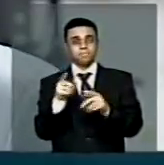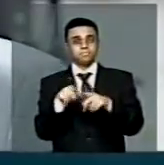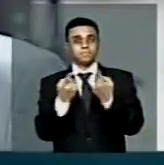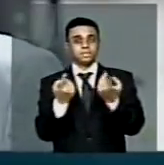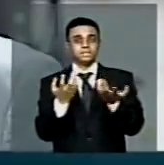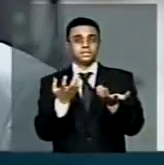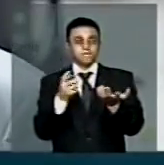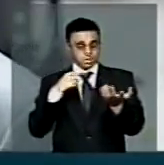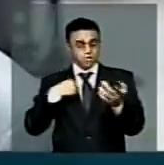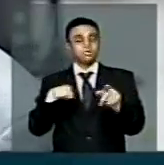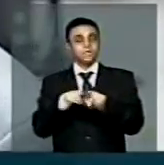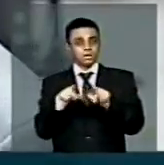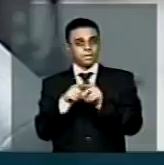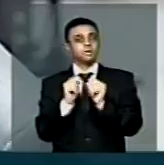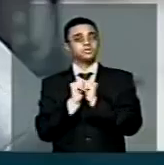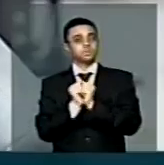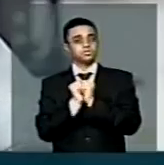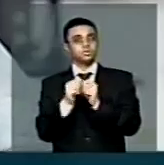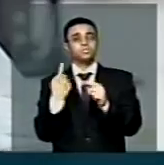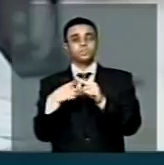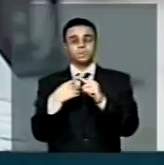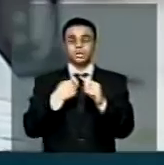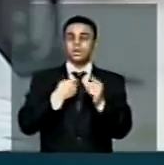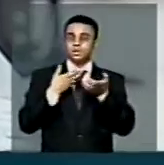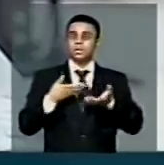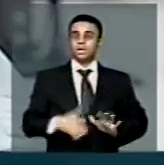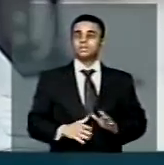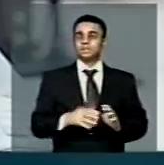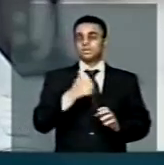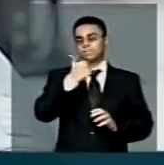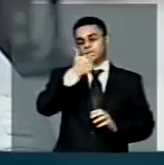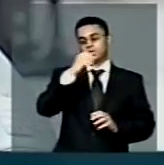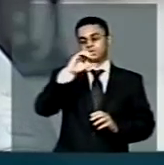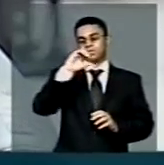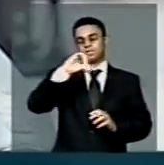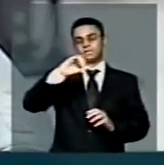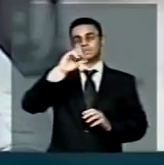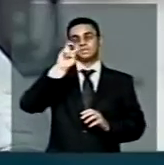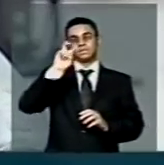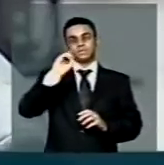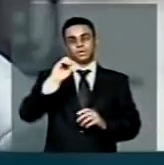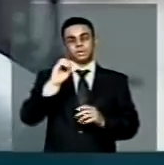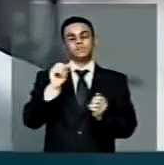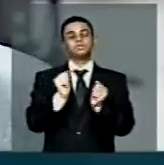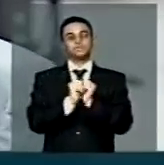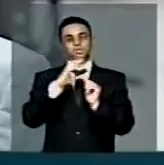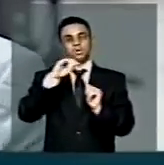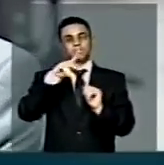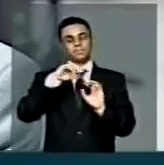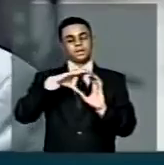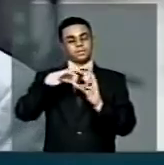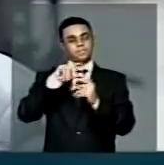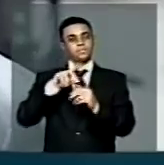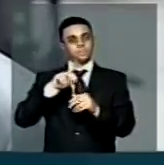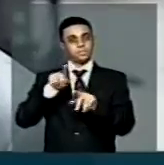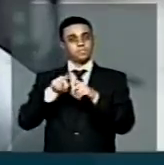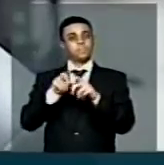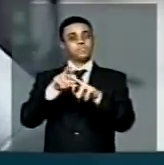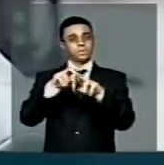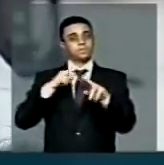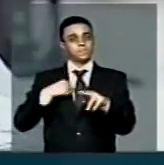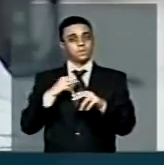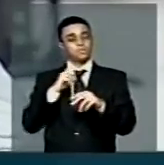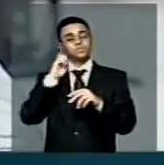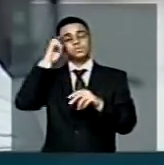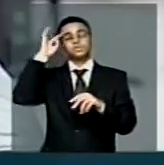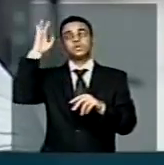e eu me incluo nela, eu nasci no ano da Copa de 1950, E durante anos e anos o meu sonho foi ver de novo